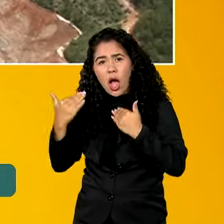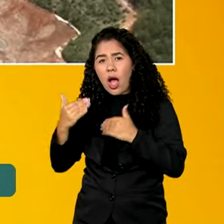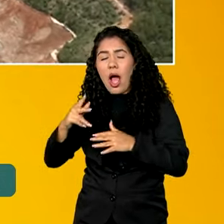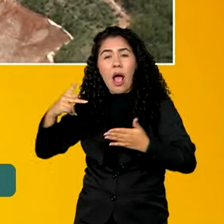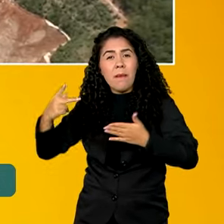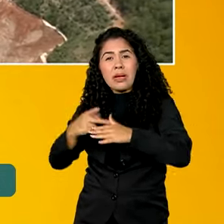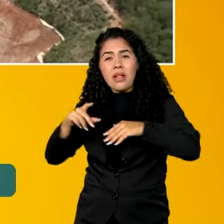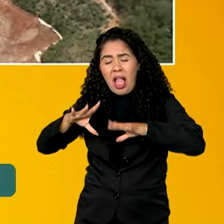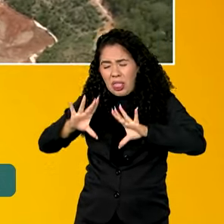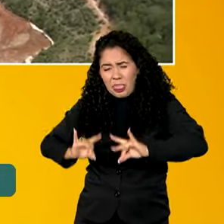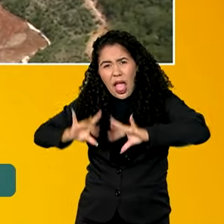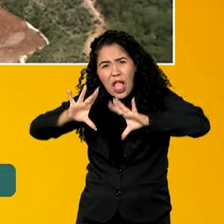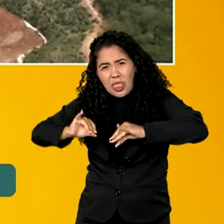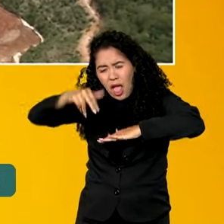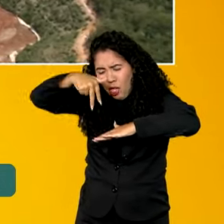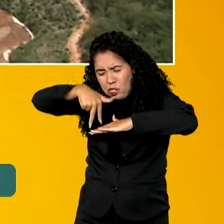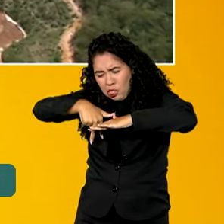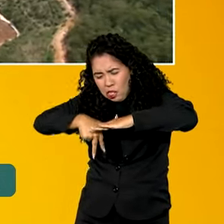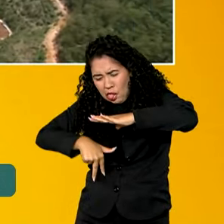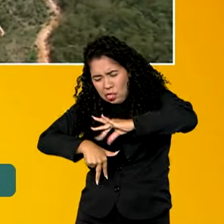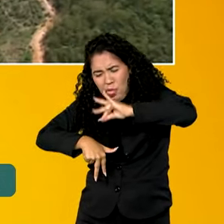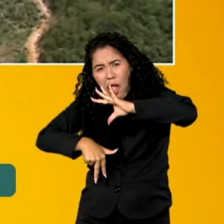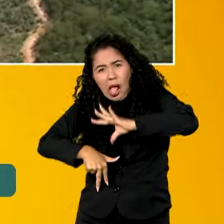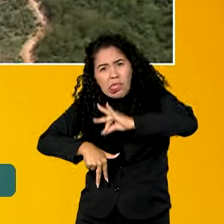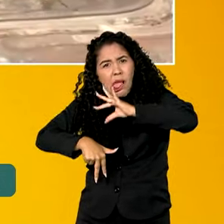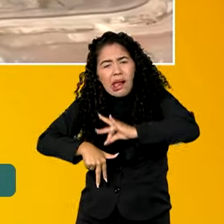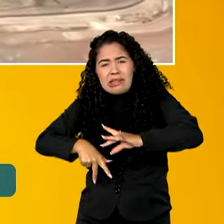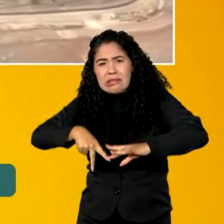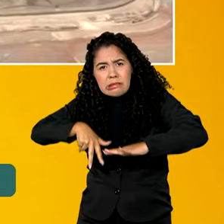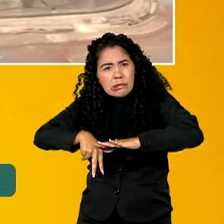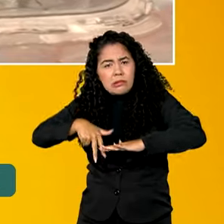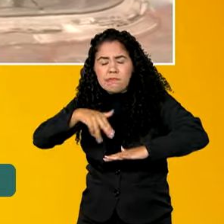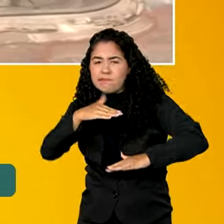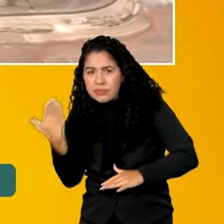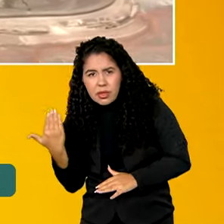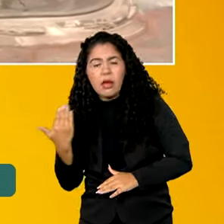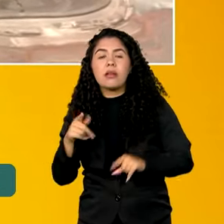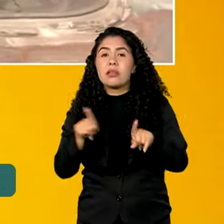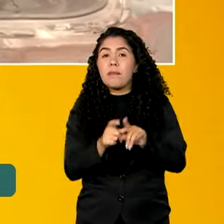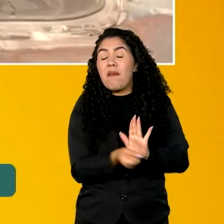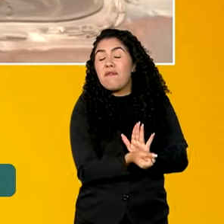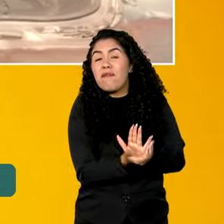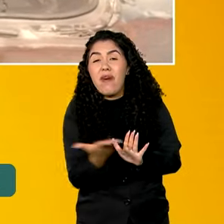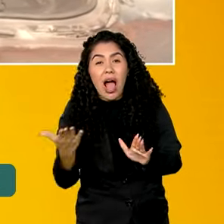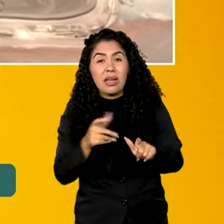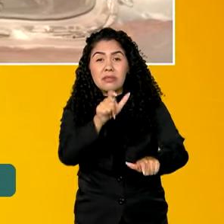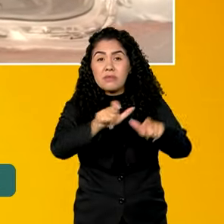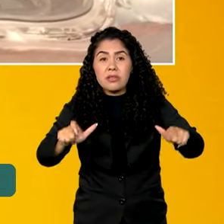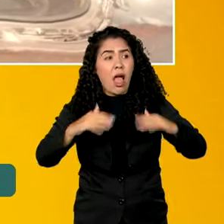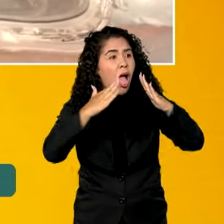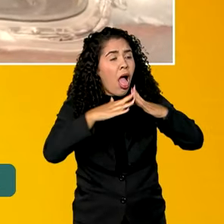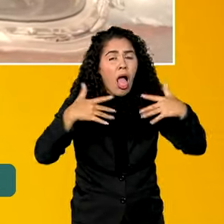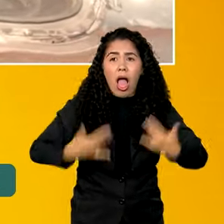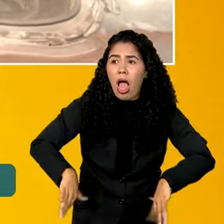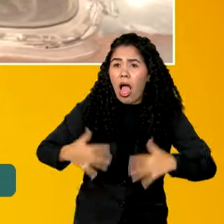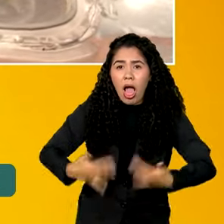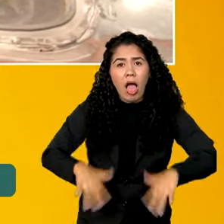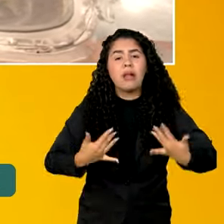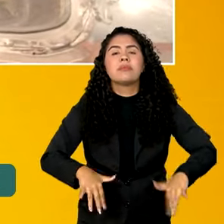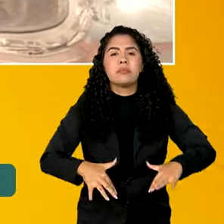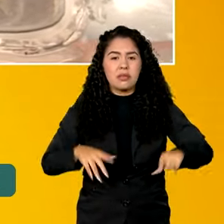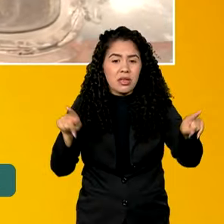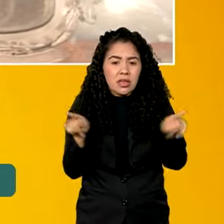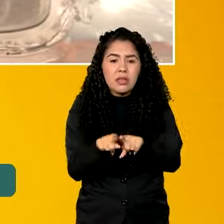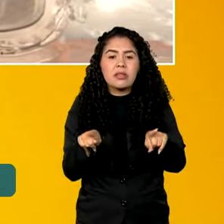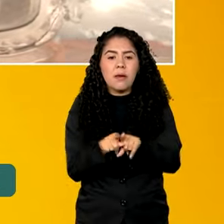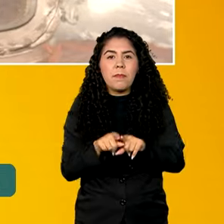uma lama que foi desprendida a partir do rompimento da barragem e centenas de pessoas ficaram desabrigadas e, além disso, os